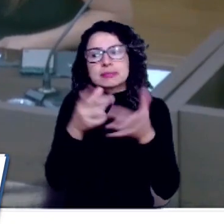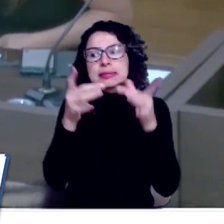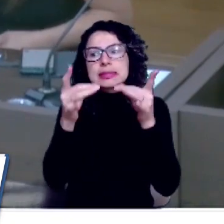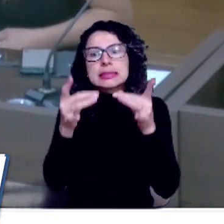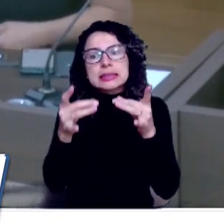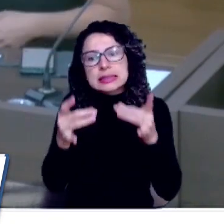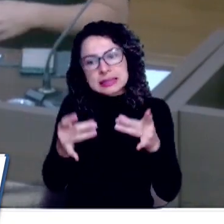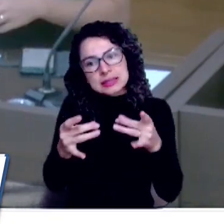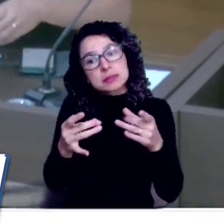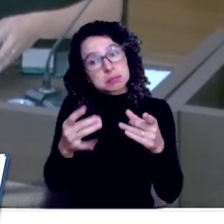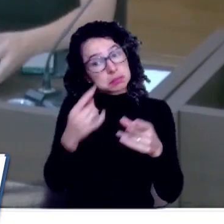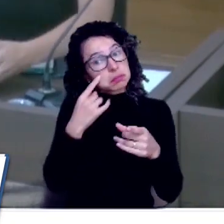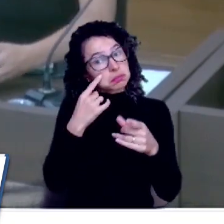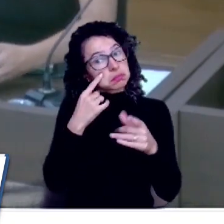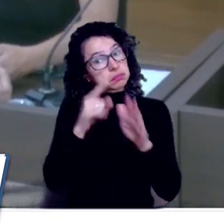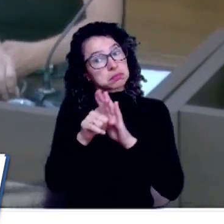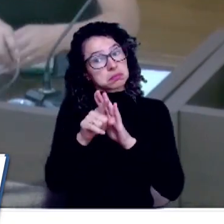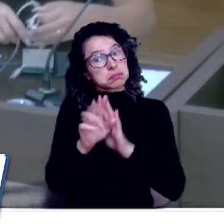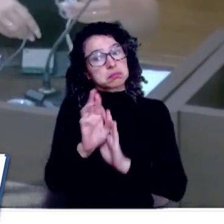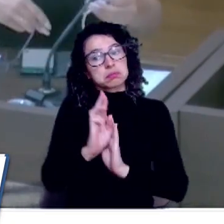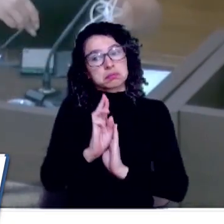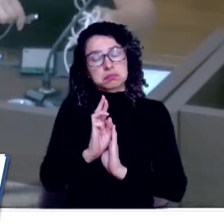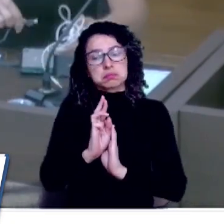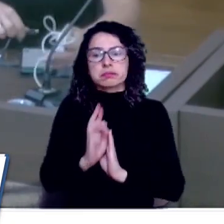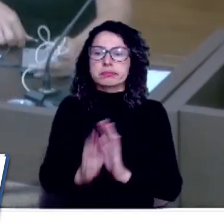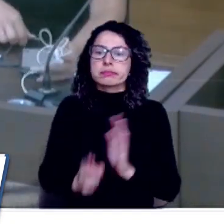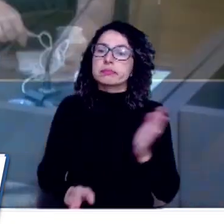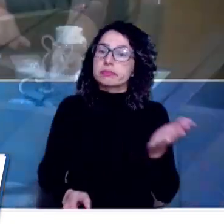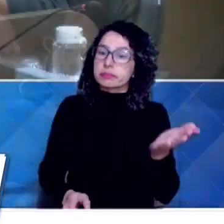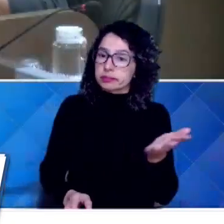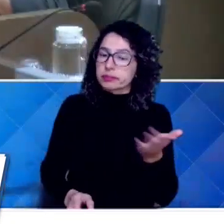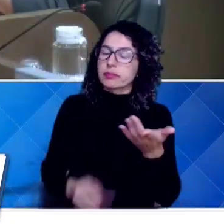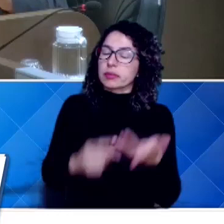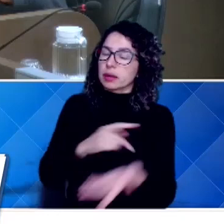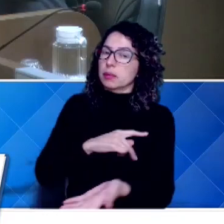vamos aguardar essa resposta. Então, senhor presidente,